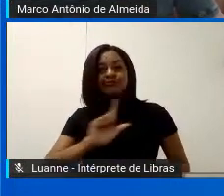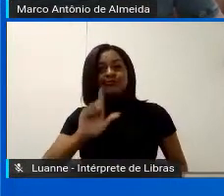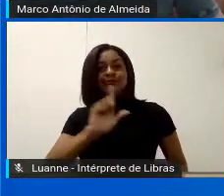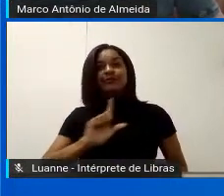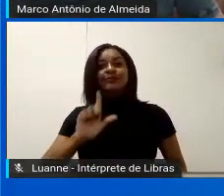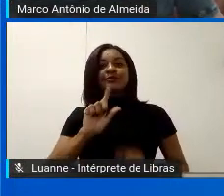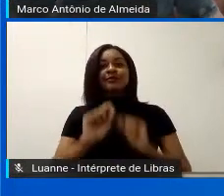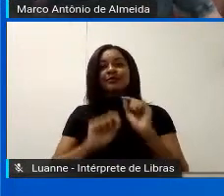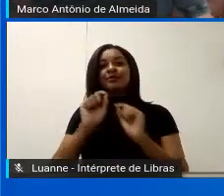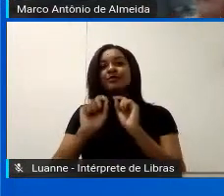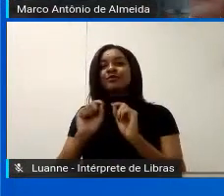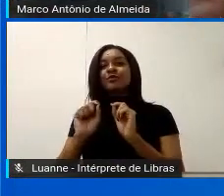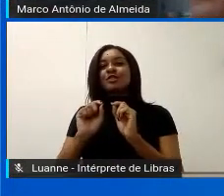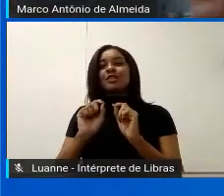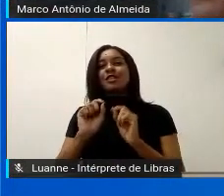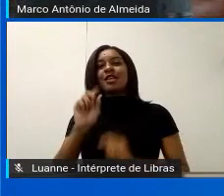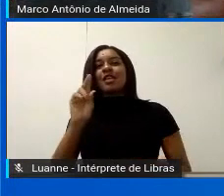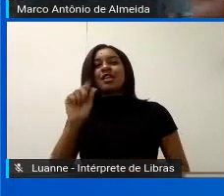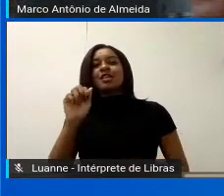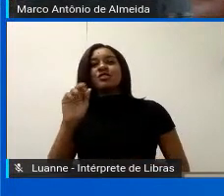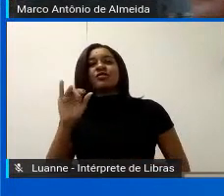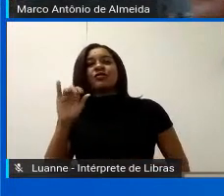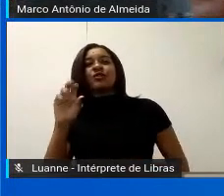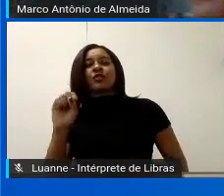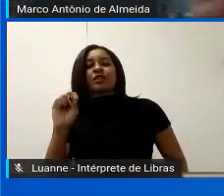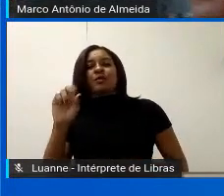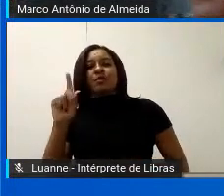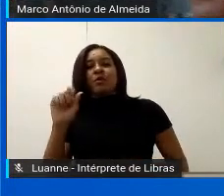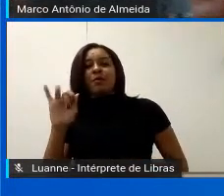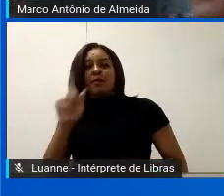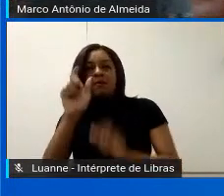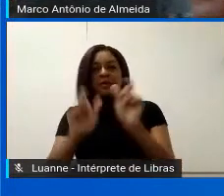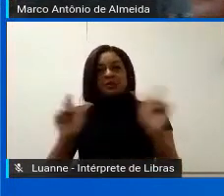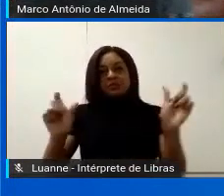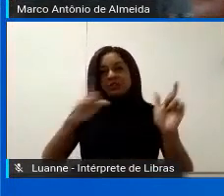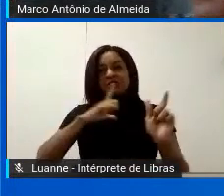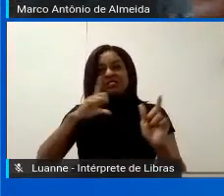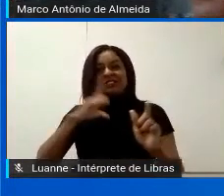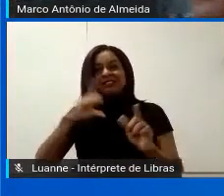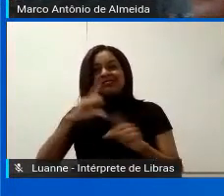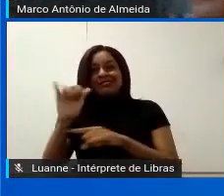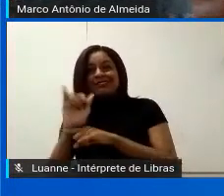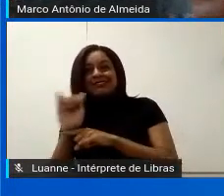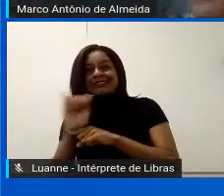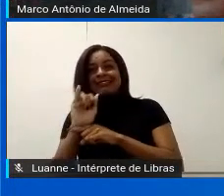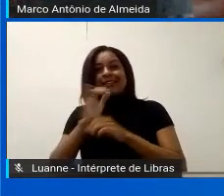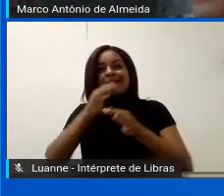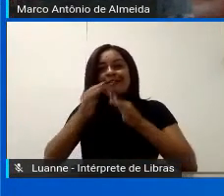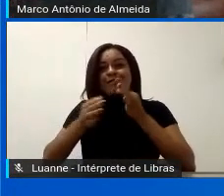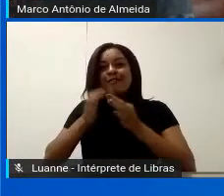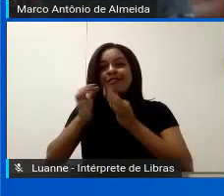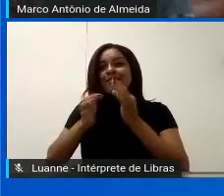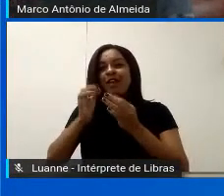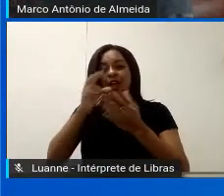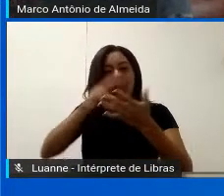é o dos booktubers né do pessoal que tem canais comentando livros criticando livros fazendo indicações a internet